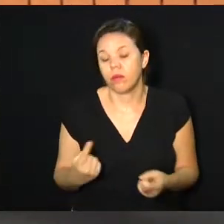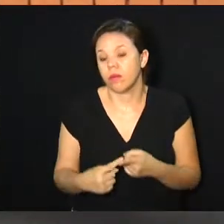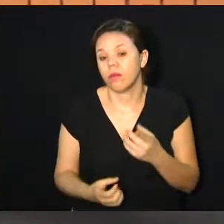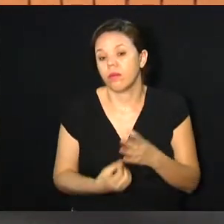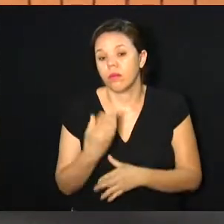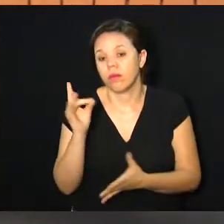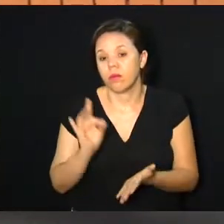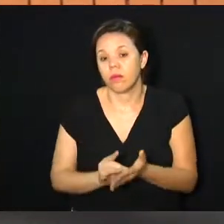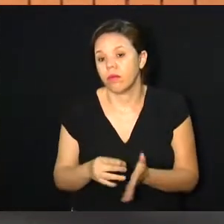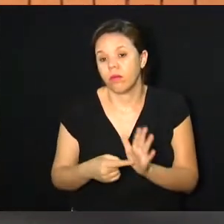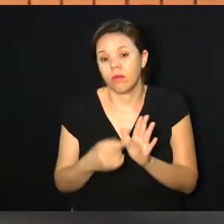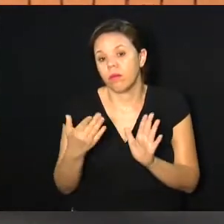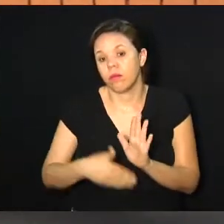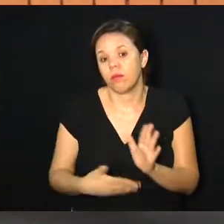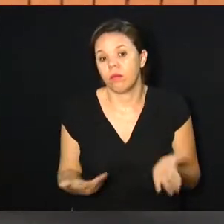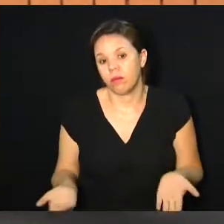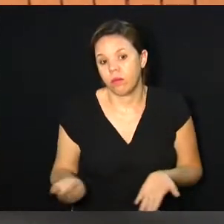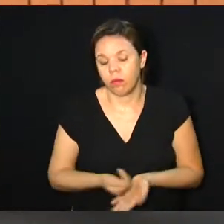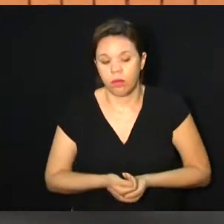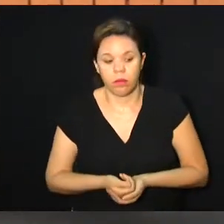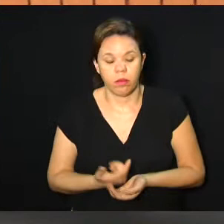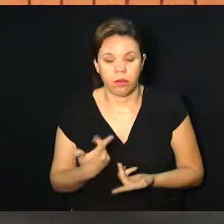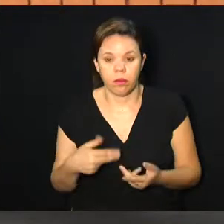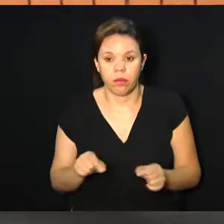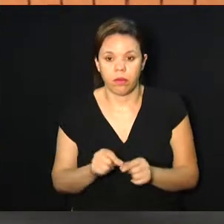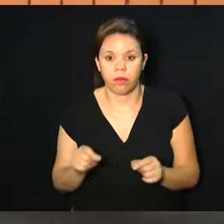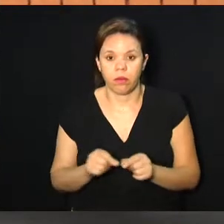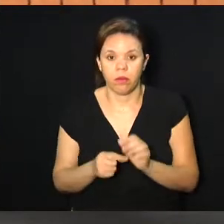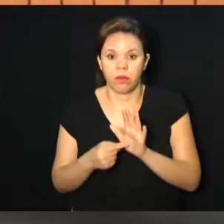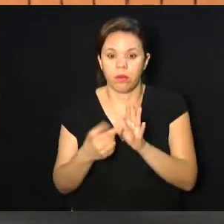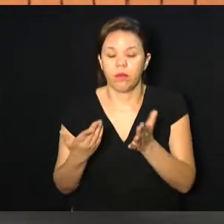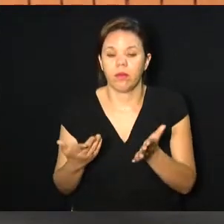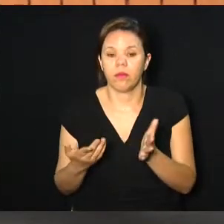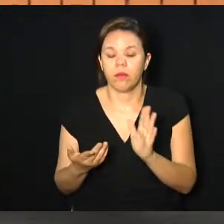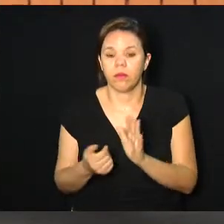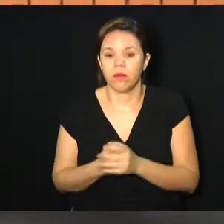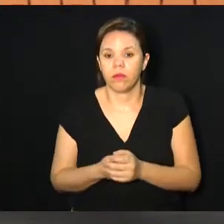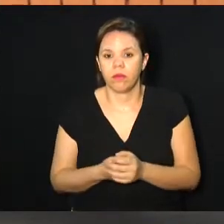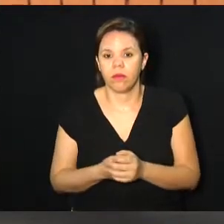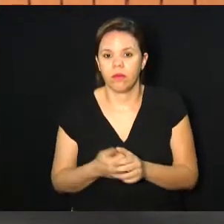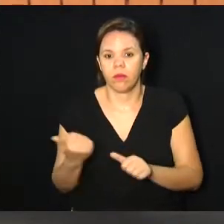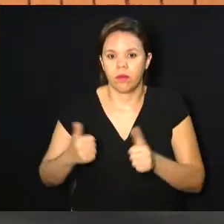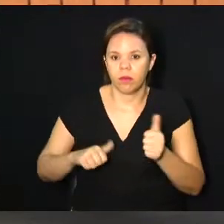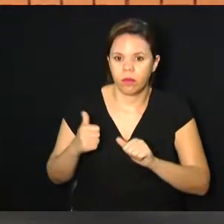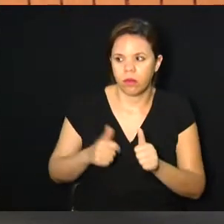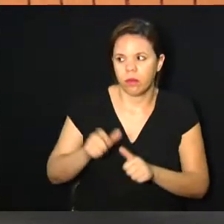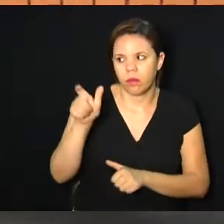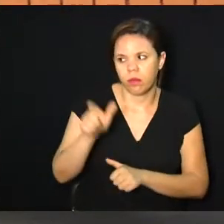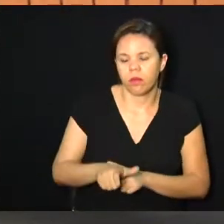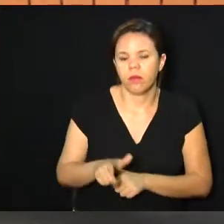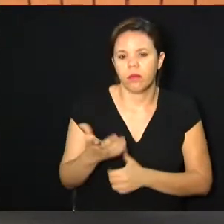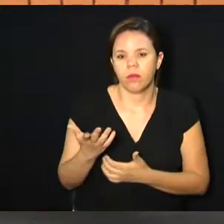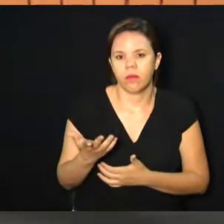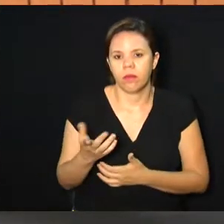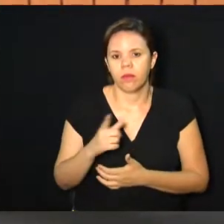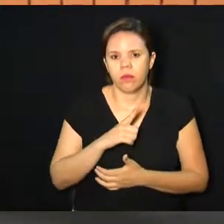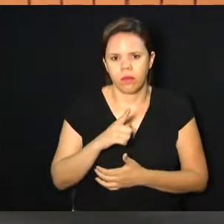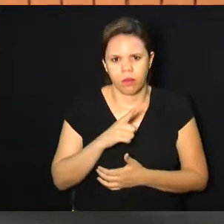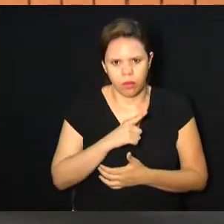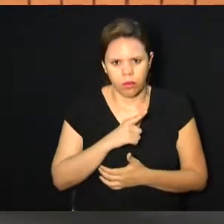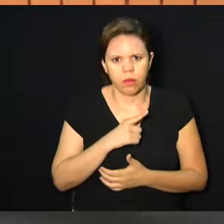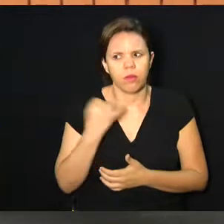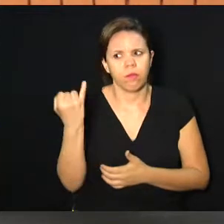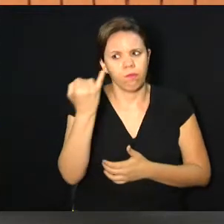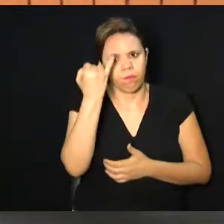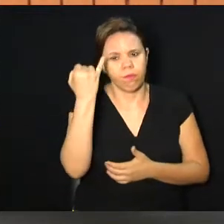sendo colocadas. Aí, outra coisa que eu também queria colocar é a avaliação do usuário. A avaliação do usuário tem um peso muito,